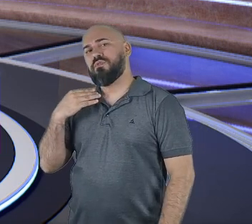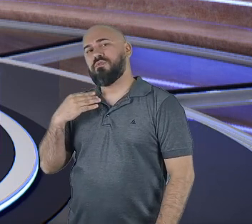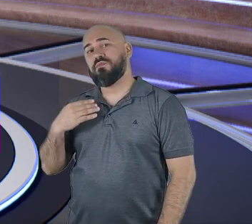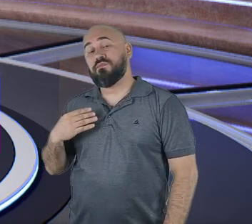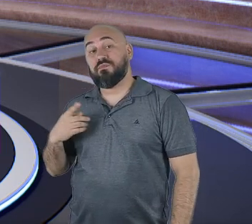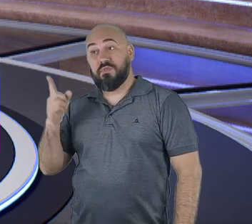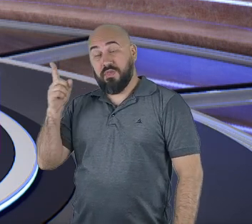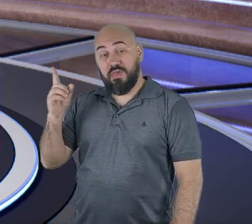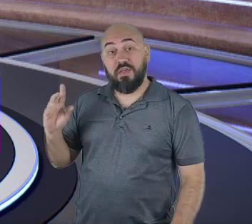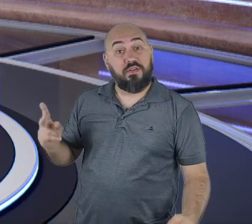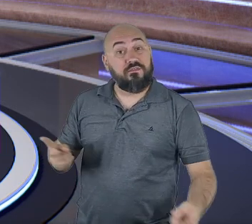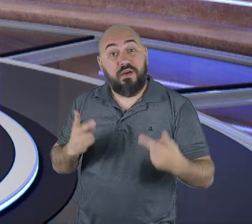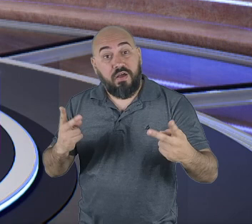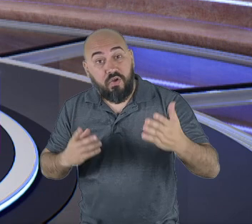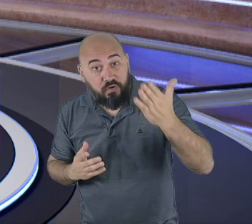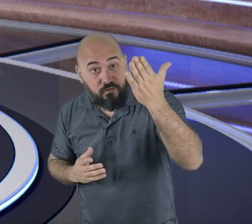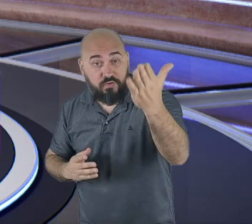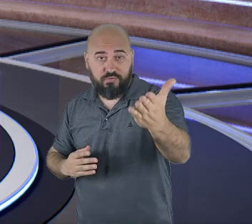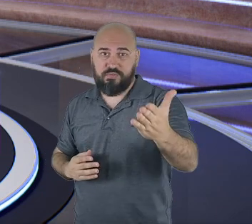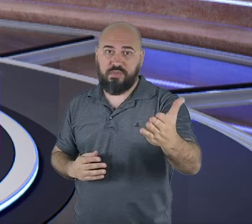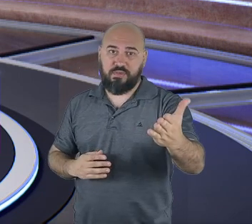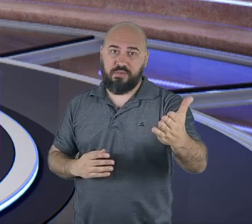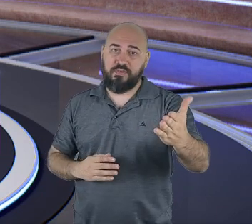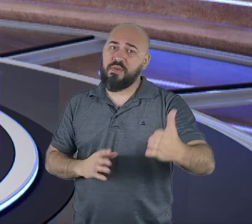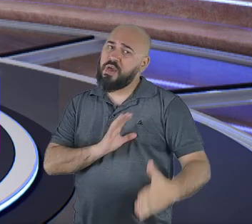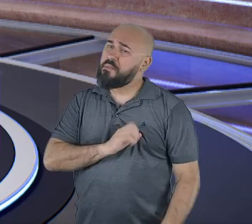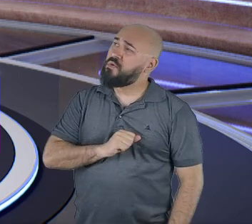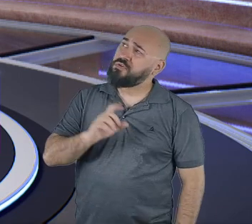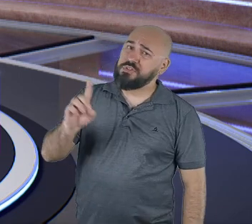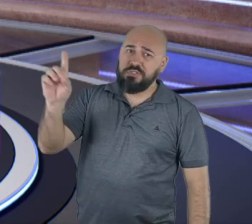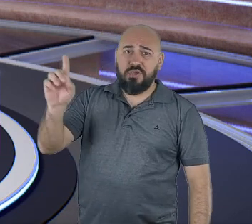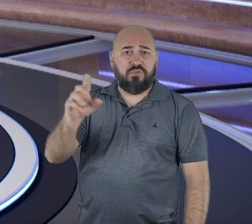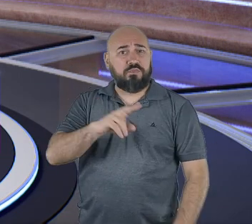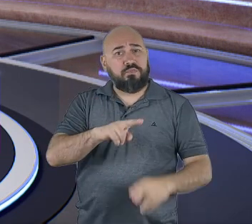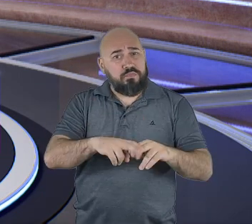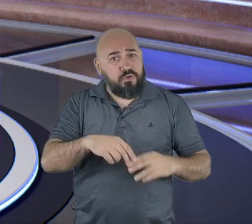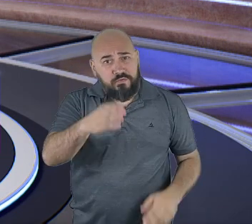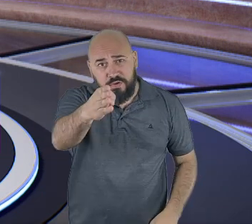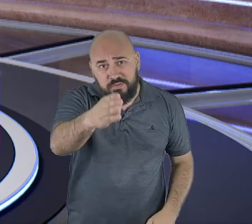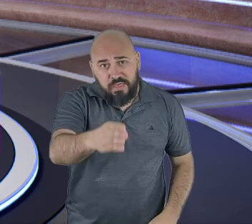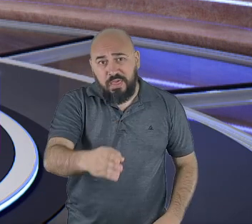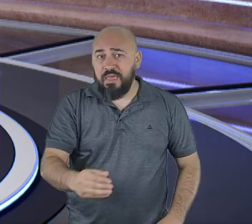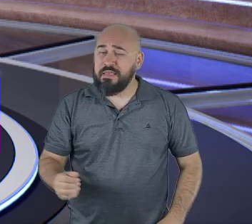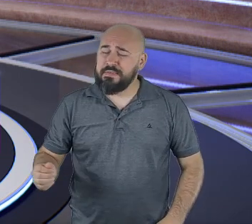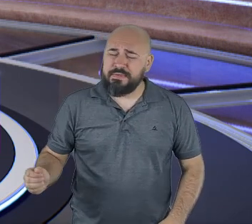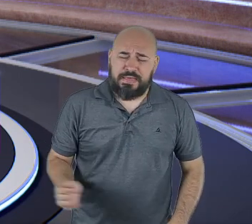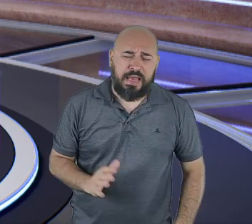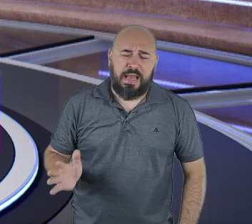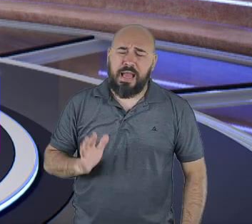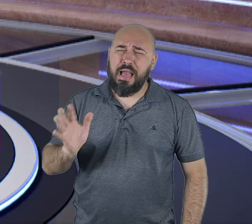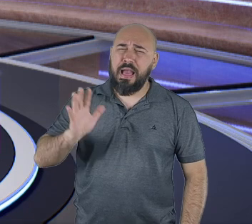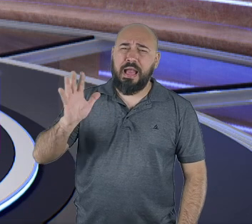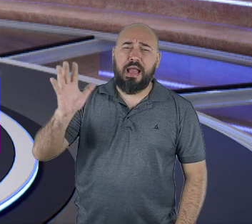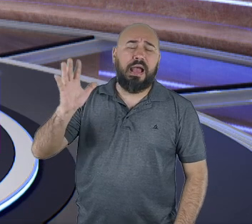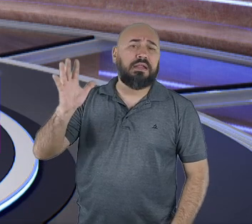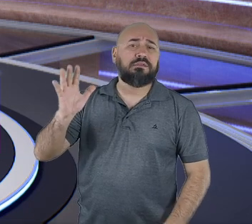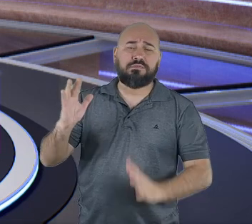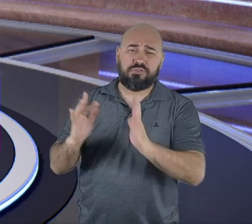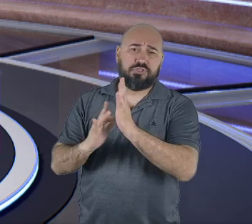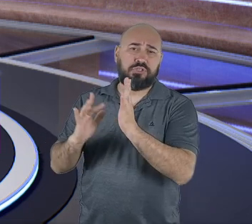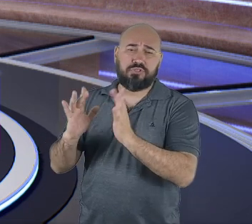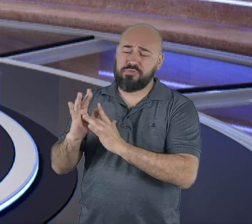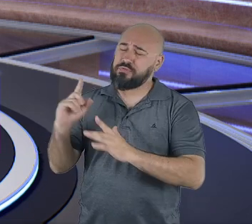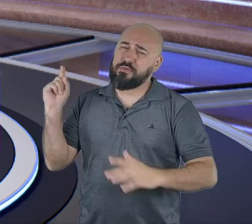mesmo se valoriza. O amor de Deus por você é tão alto que custou a vida